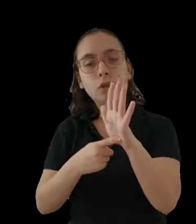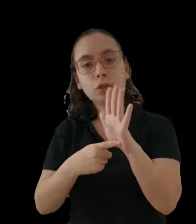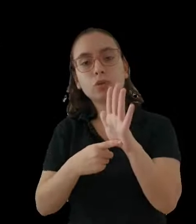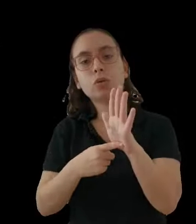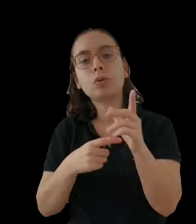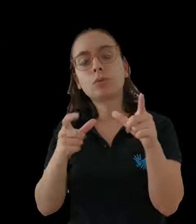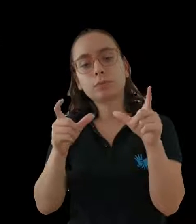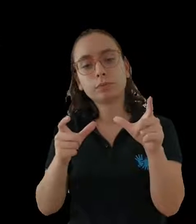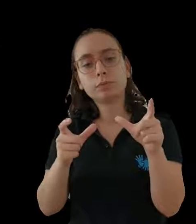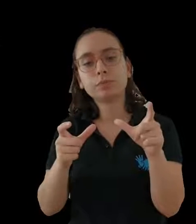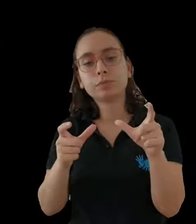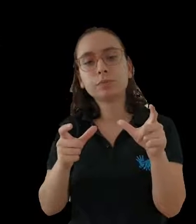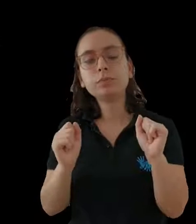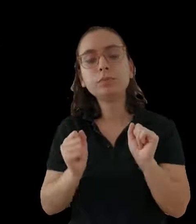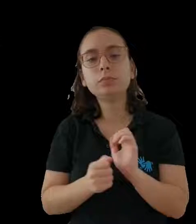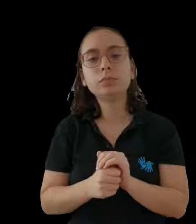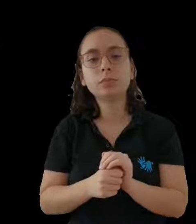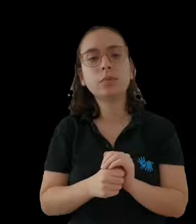de novo, né?